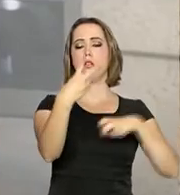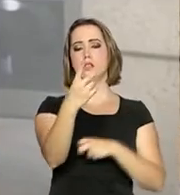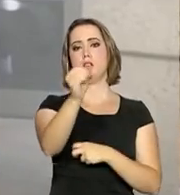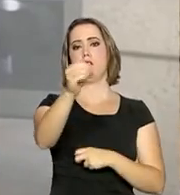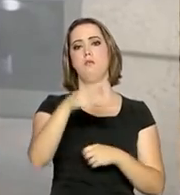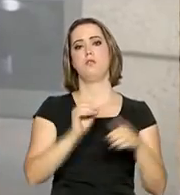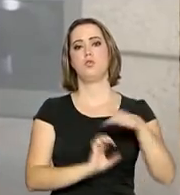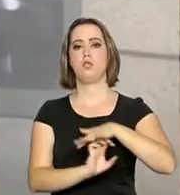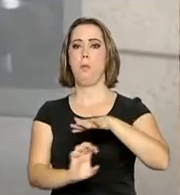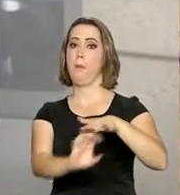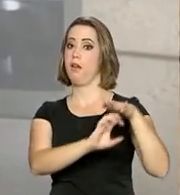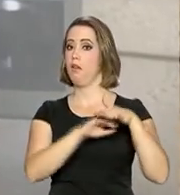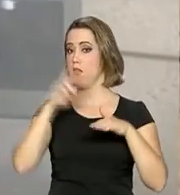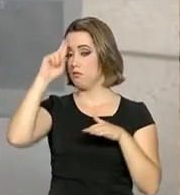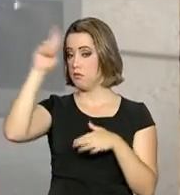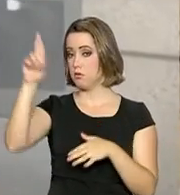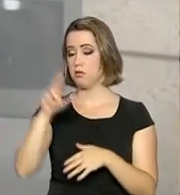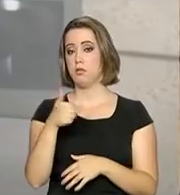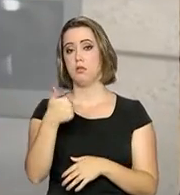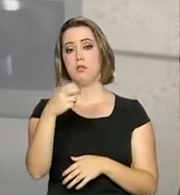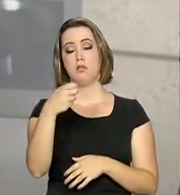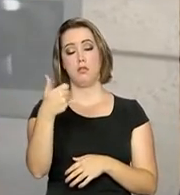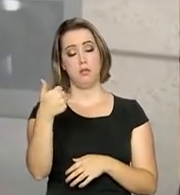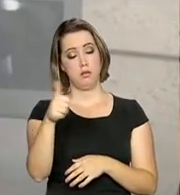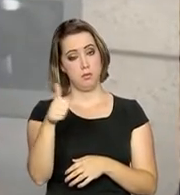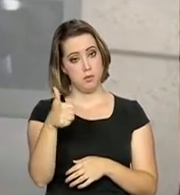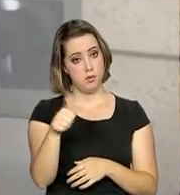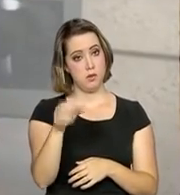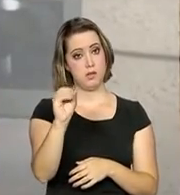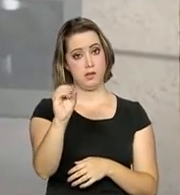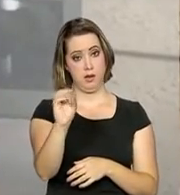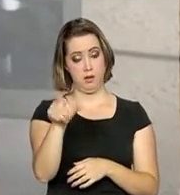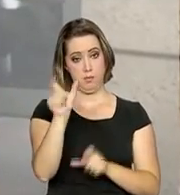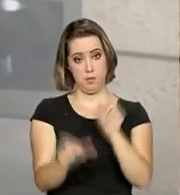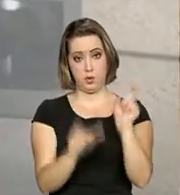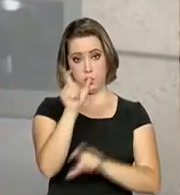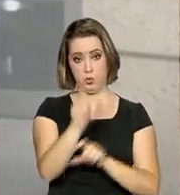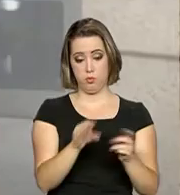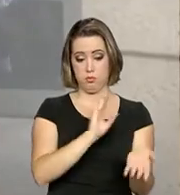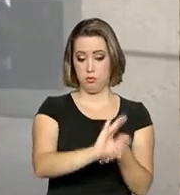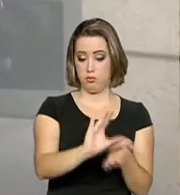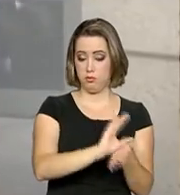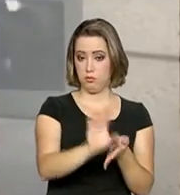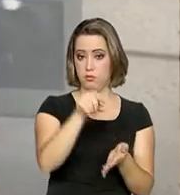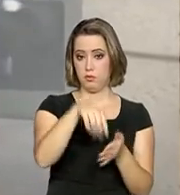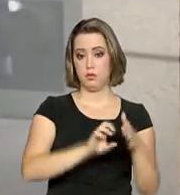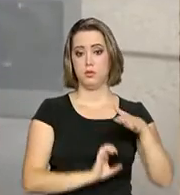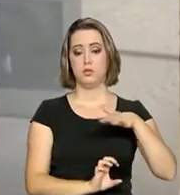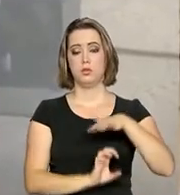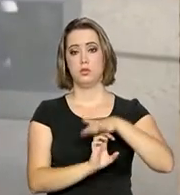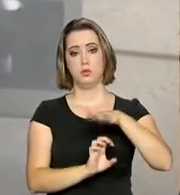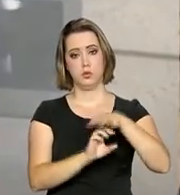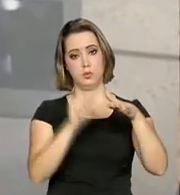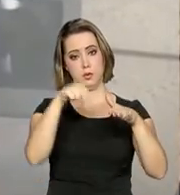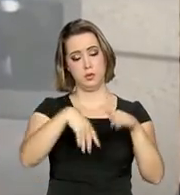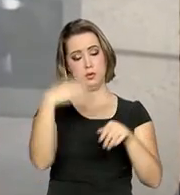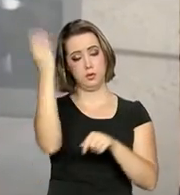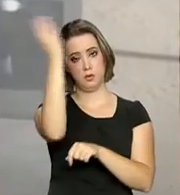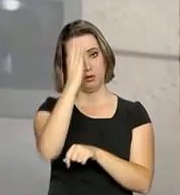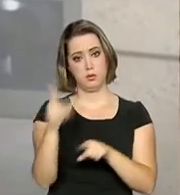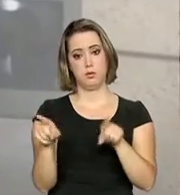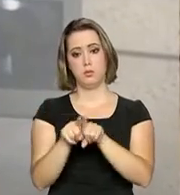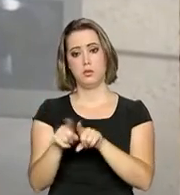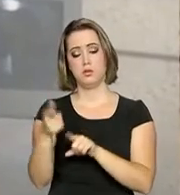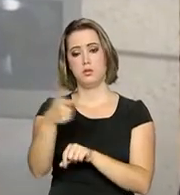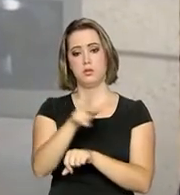empresas e cerca de 1.100 investidores brasileiros e estrangeiros. Embora sempre haja uma expectativa do mercado financeiro, como